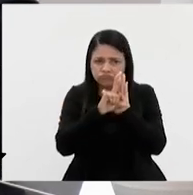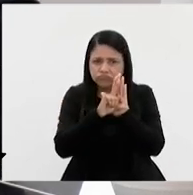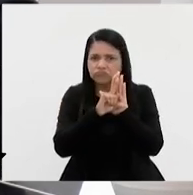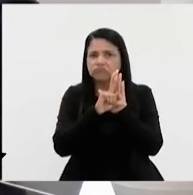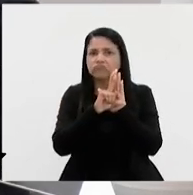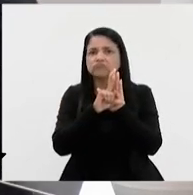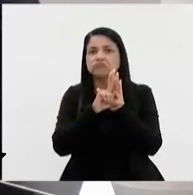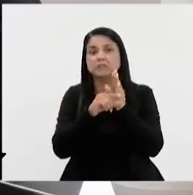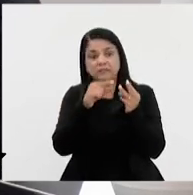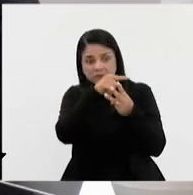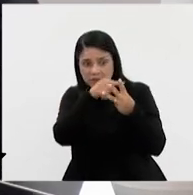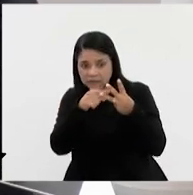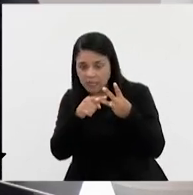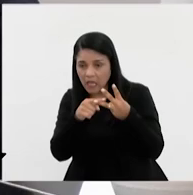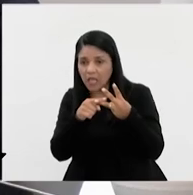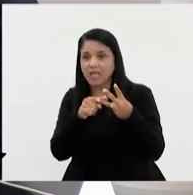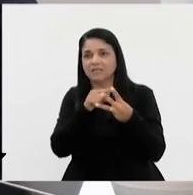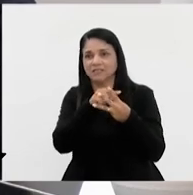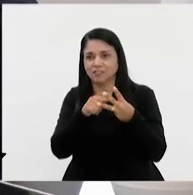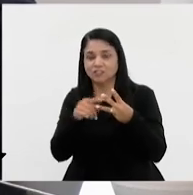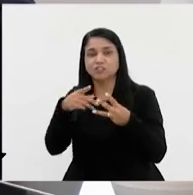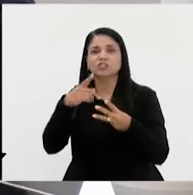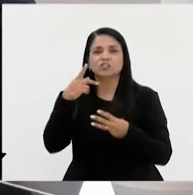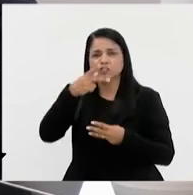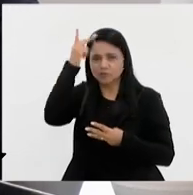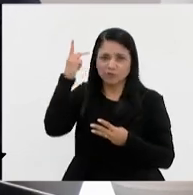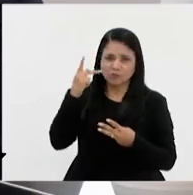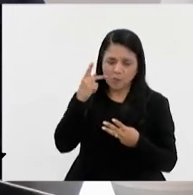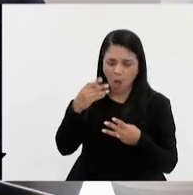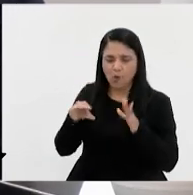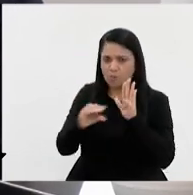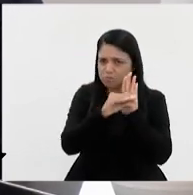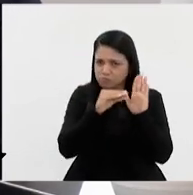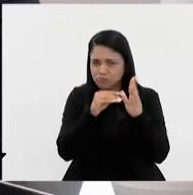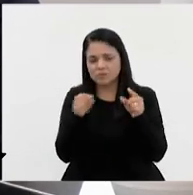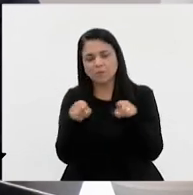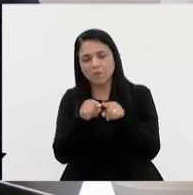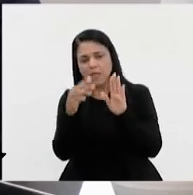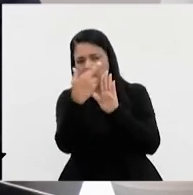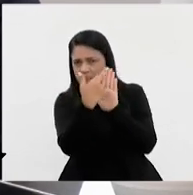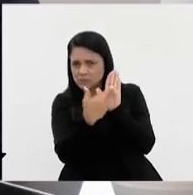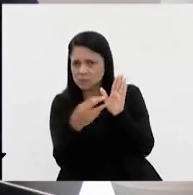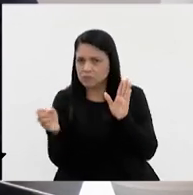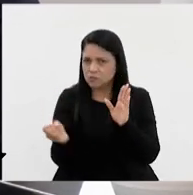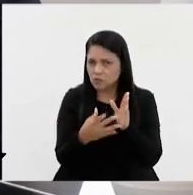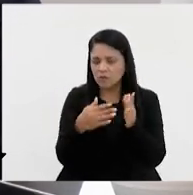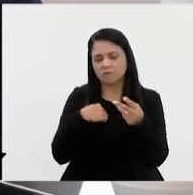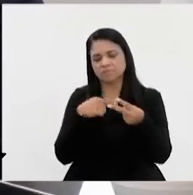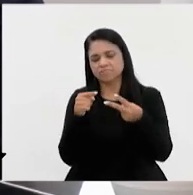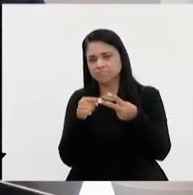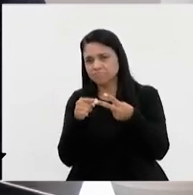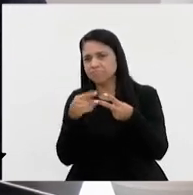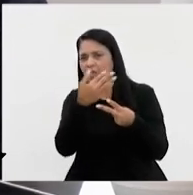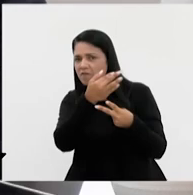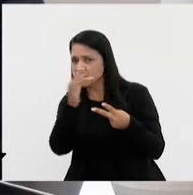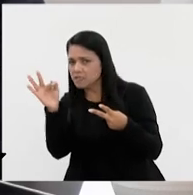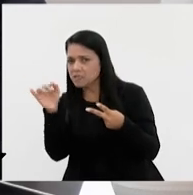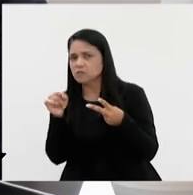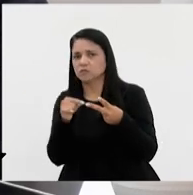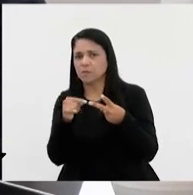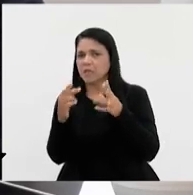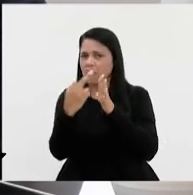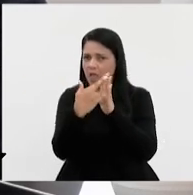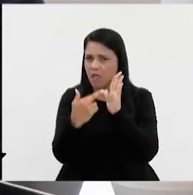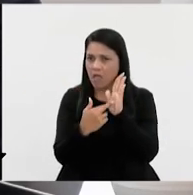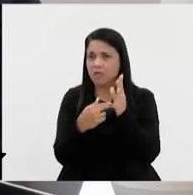Já vejo três, o deputado Luiz Paulo criando outros critérios, estabelecendo uma exceção para federações, aí tem que especificar, porque